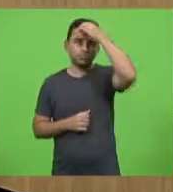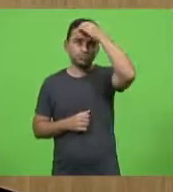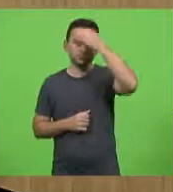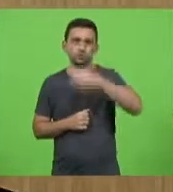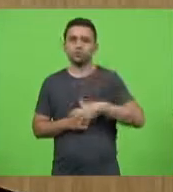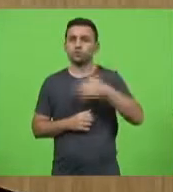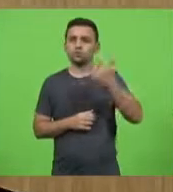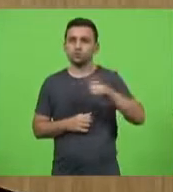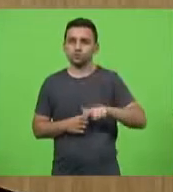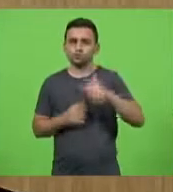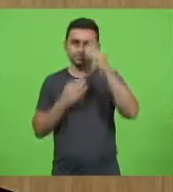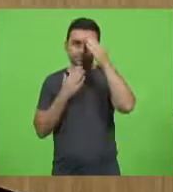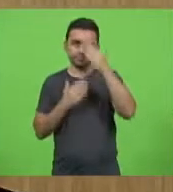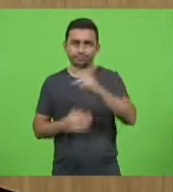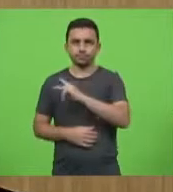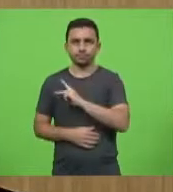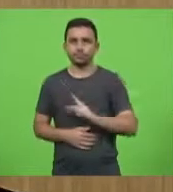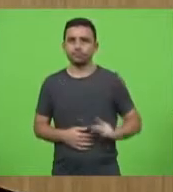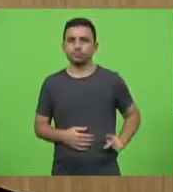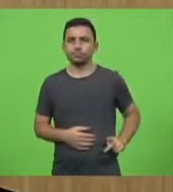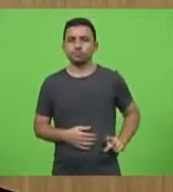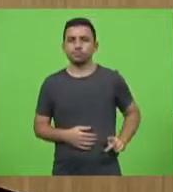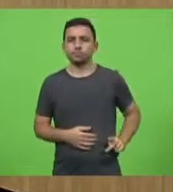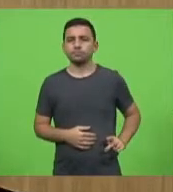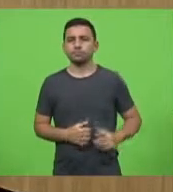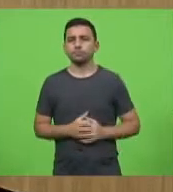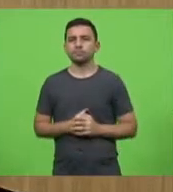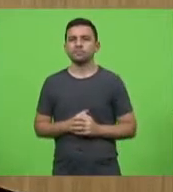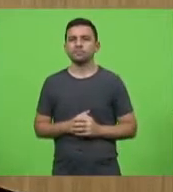vez, presidente Sargento Lima.